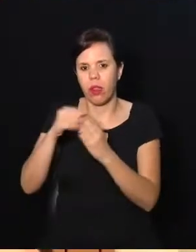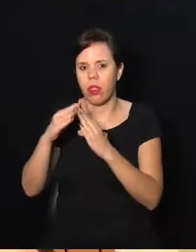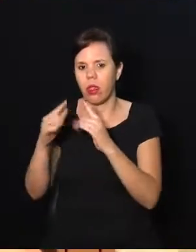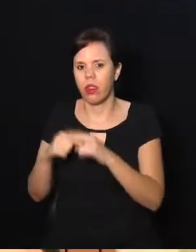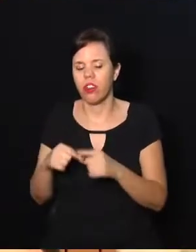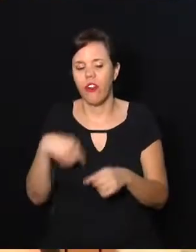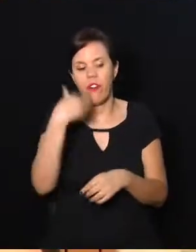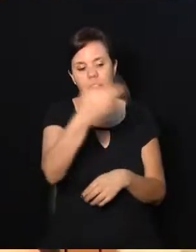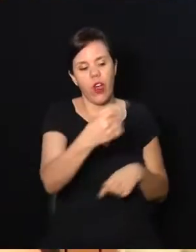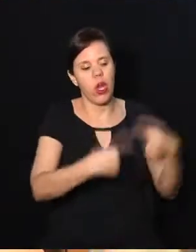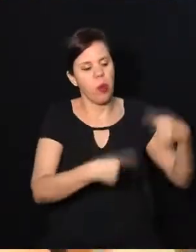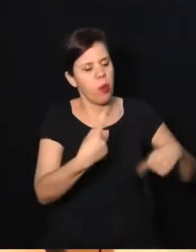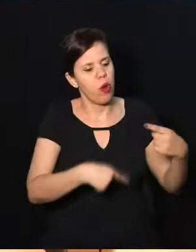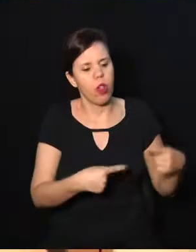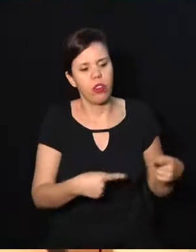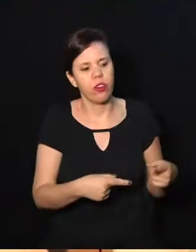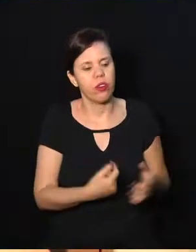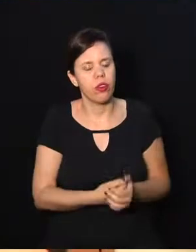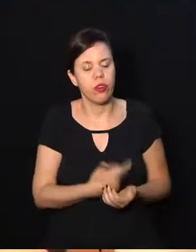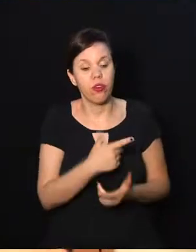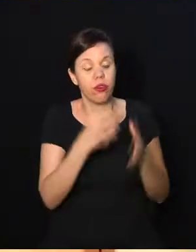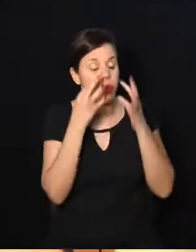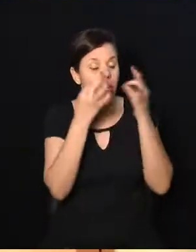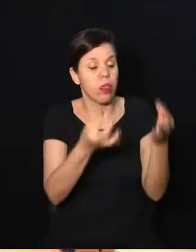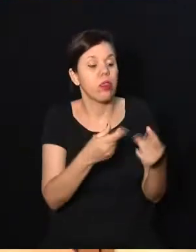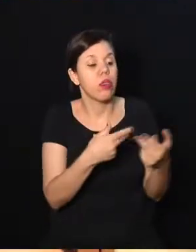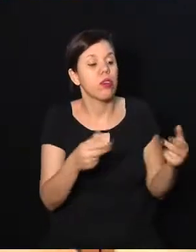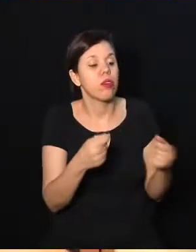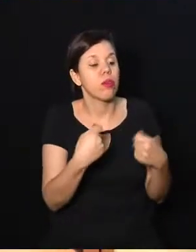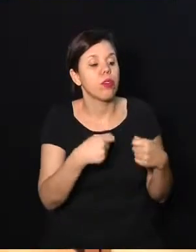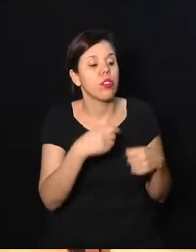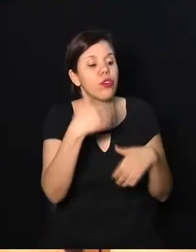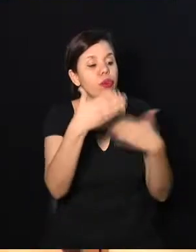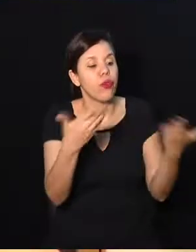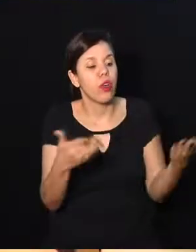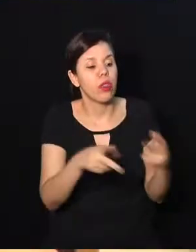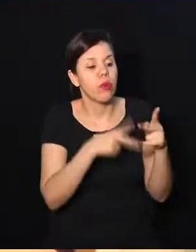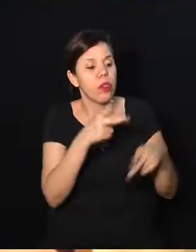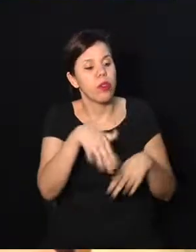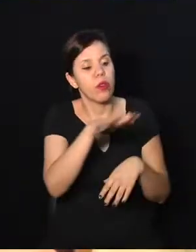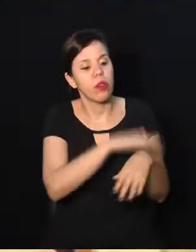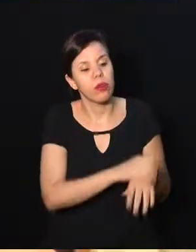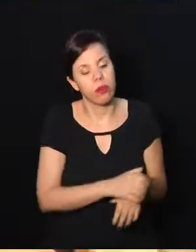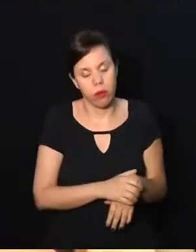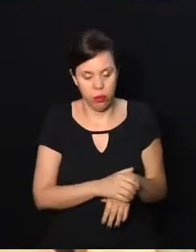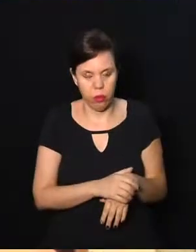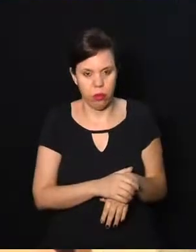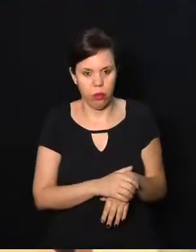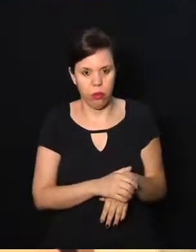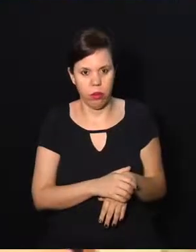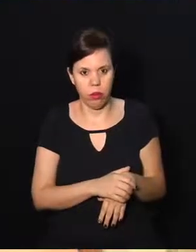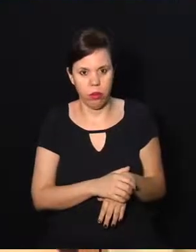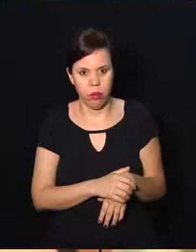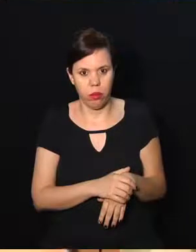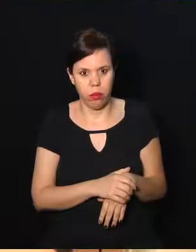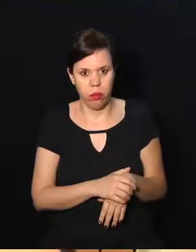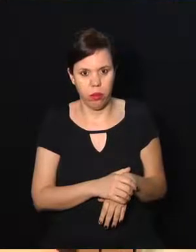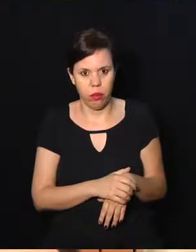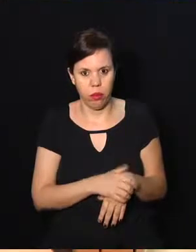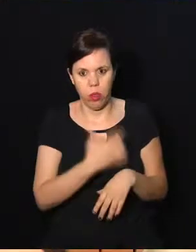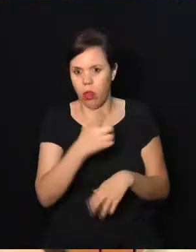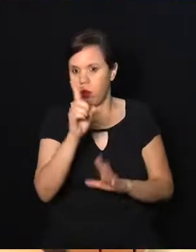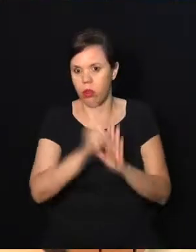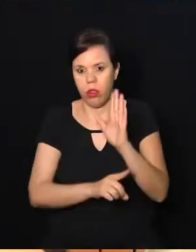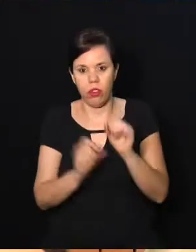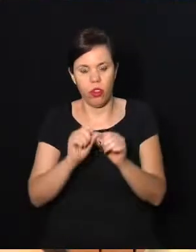um político que não estiver atento às necessidades da população. Eu não tenho o direito de